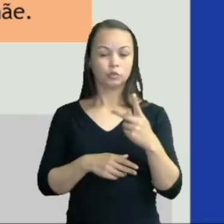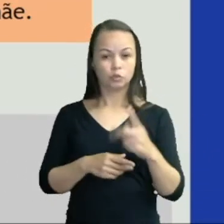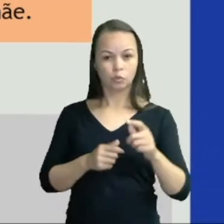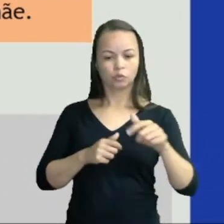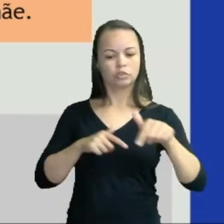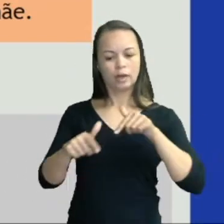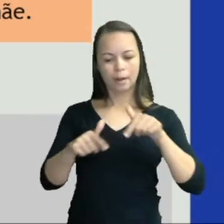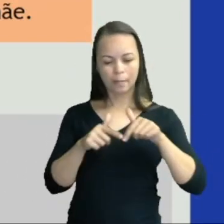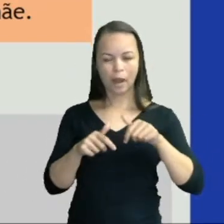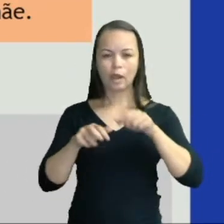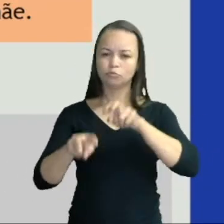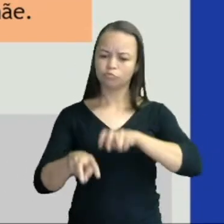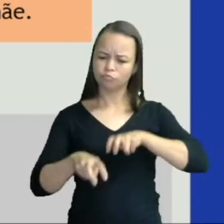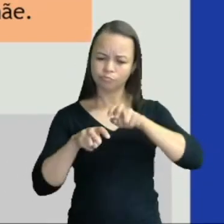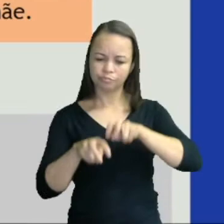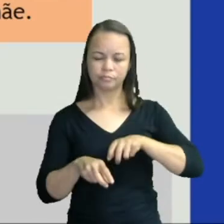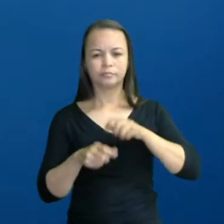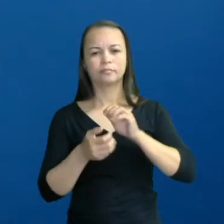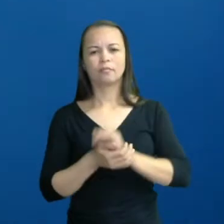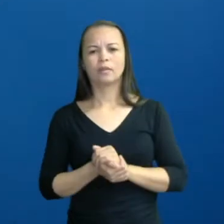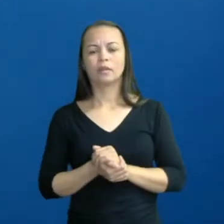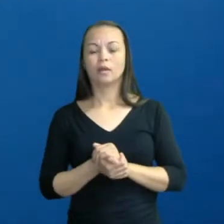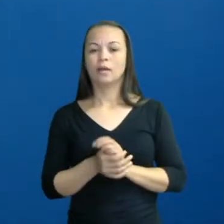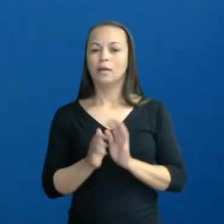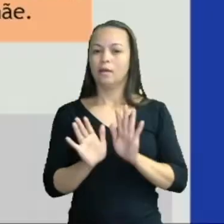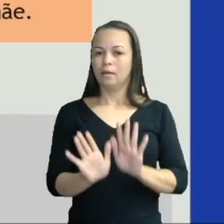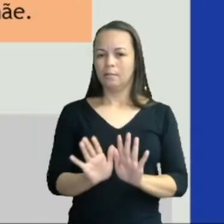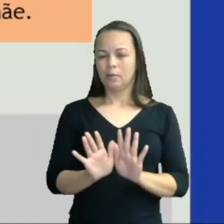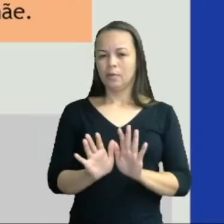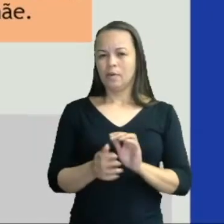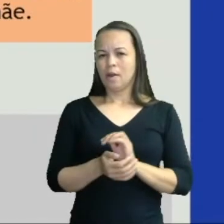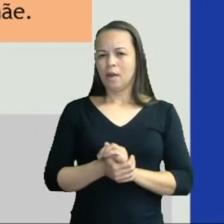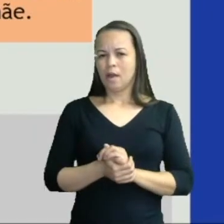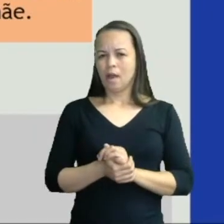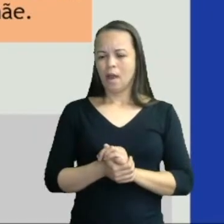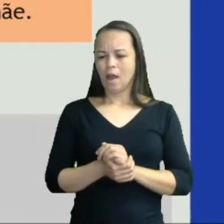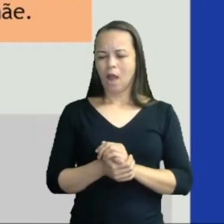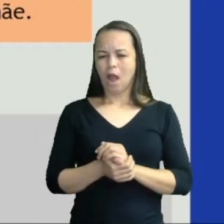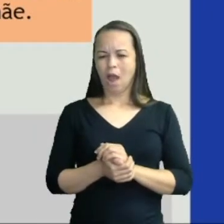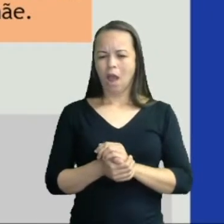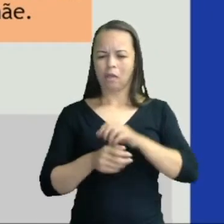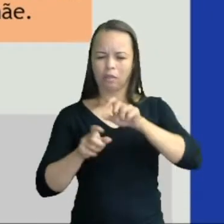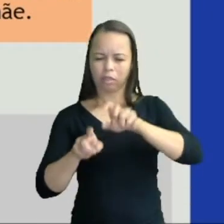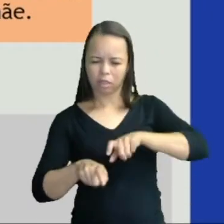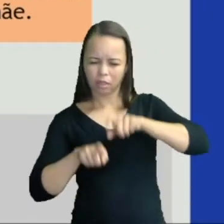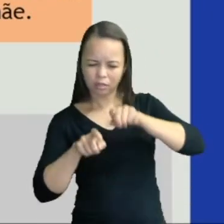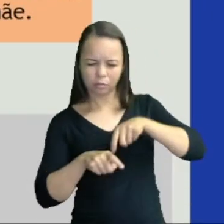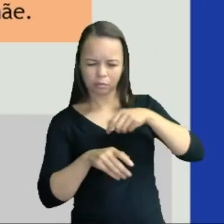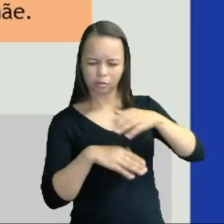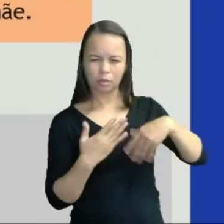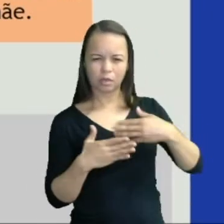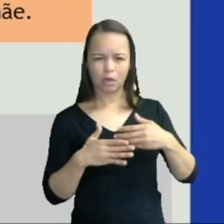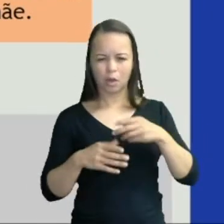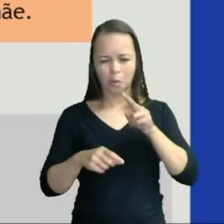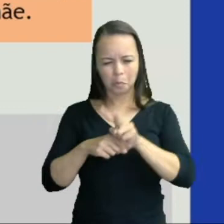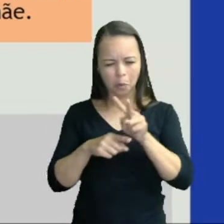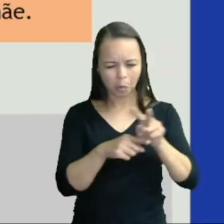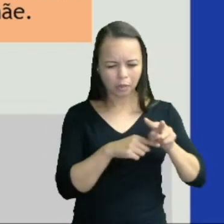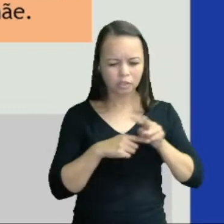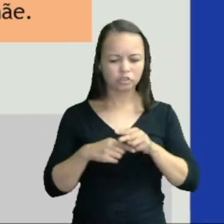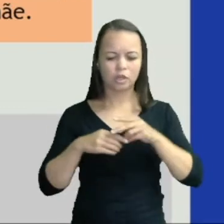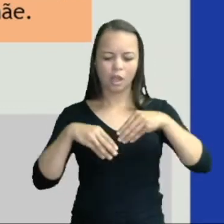atividades produtivas. Embora a má utilização e a não conservação